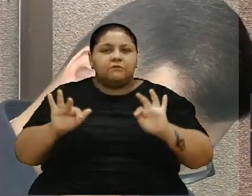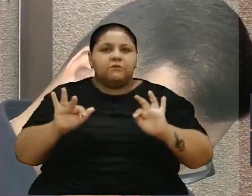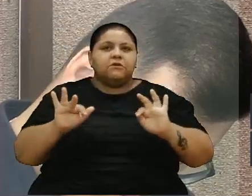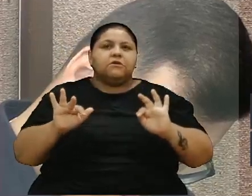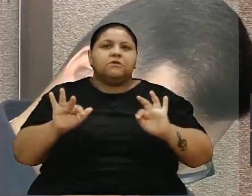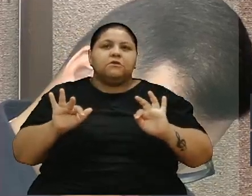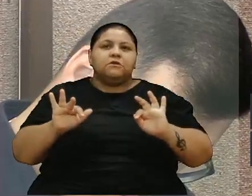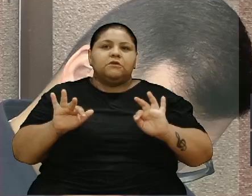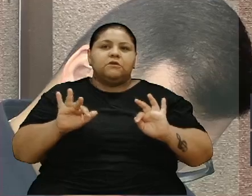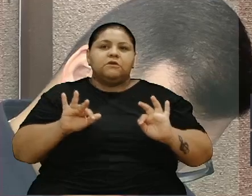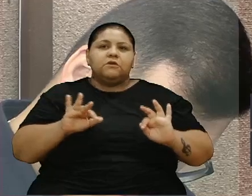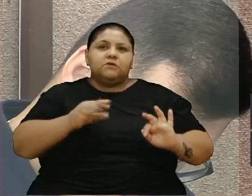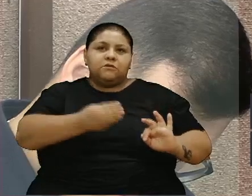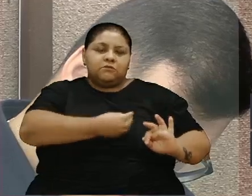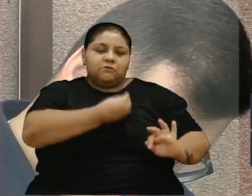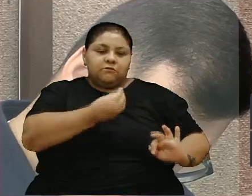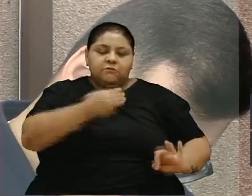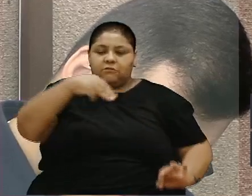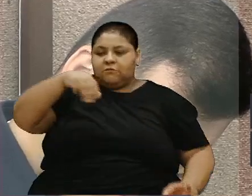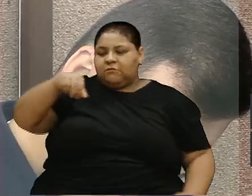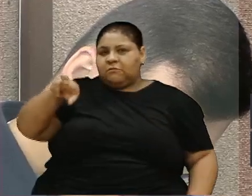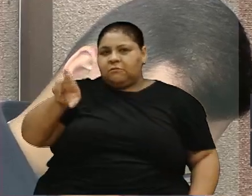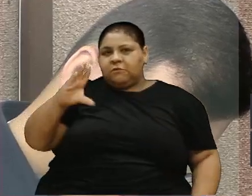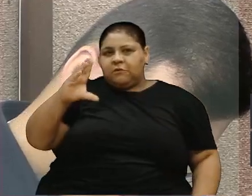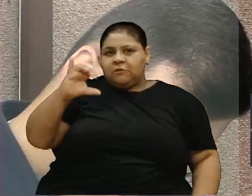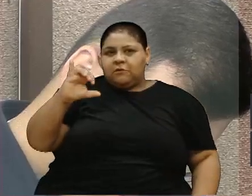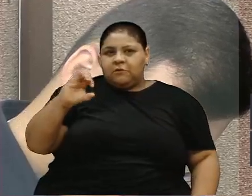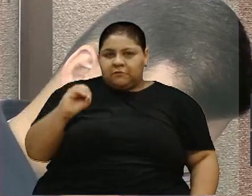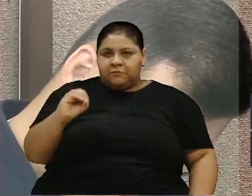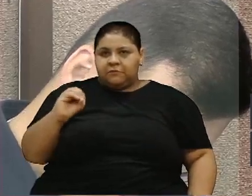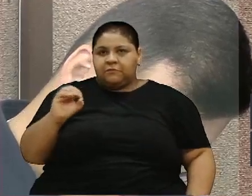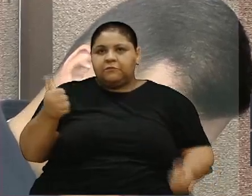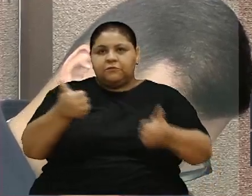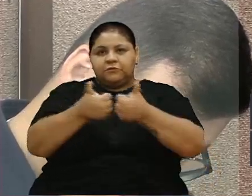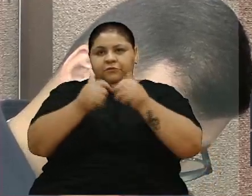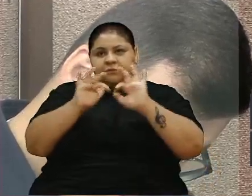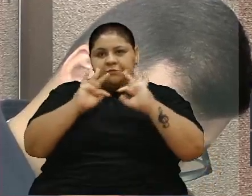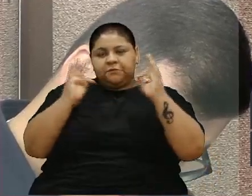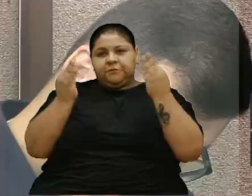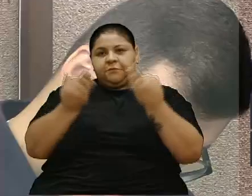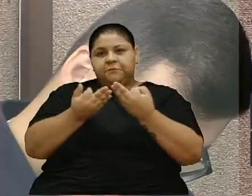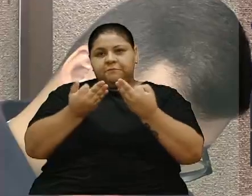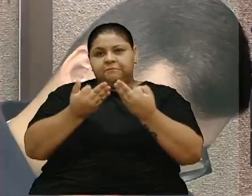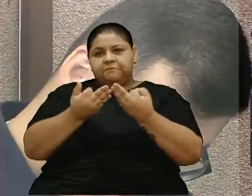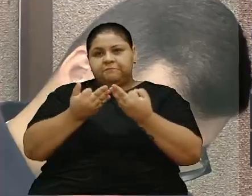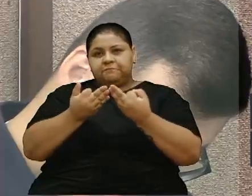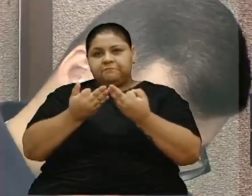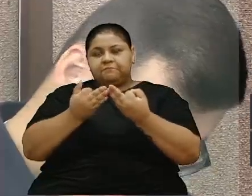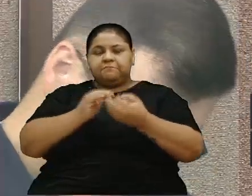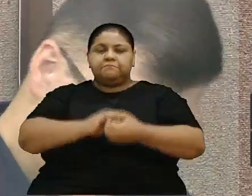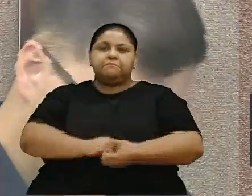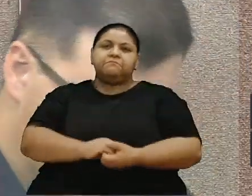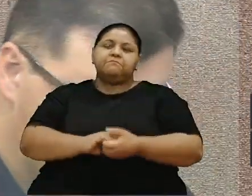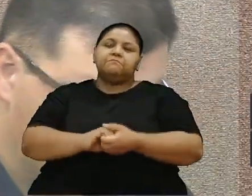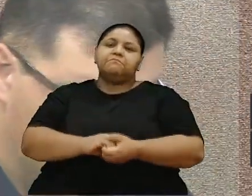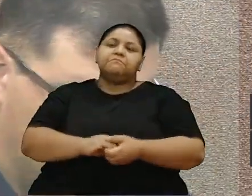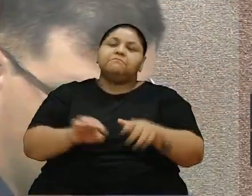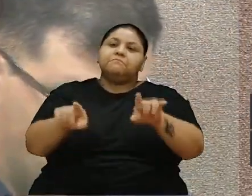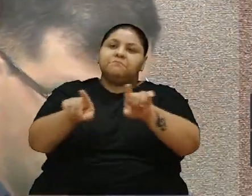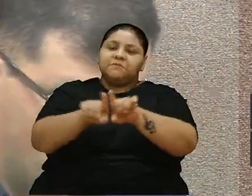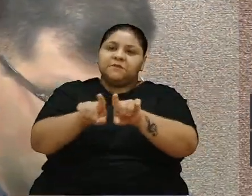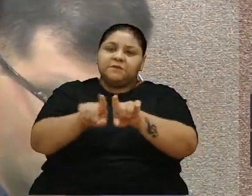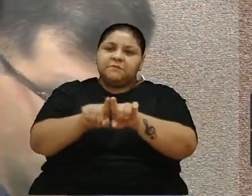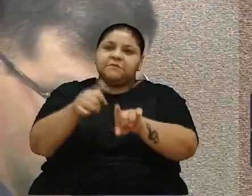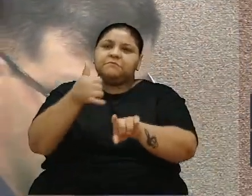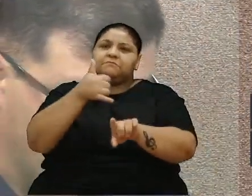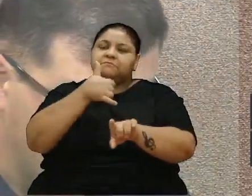estada do senhor Márcio Lousada Carpena junto da sua família. Da mesma forma, faço um voto de